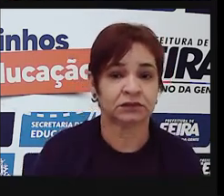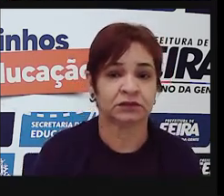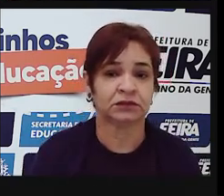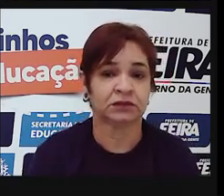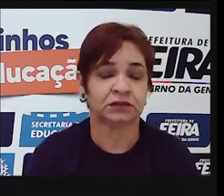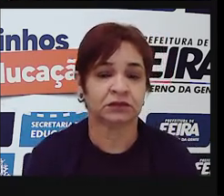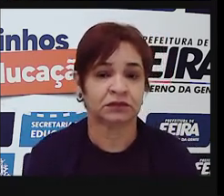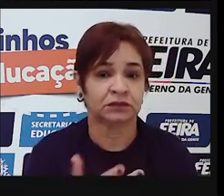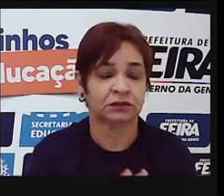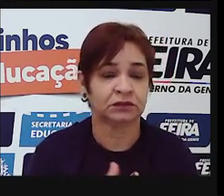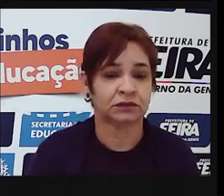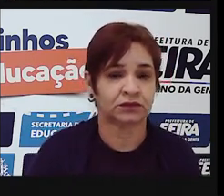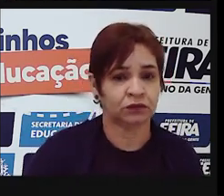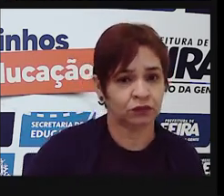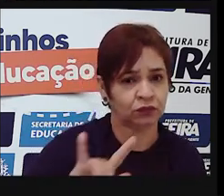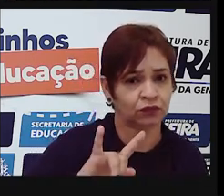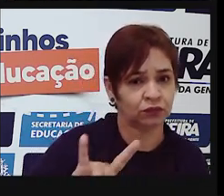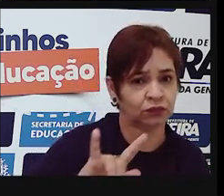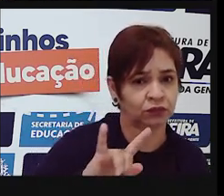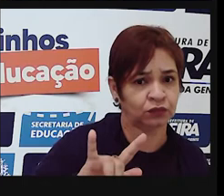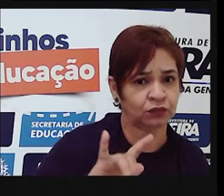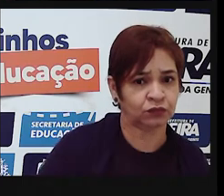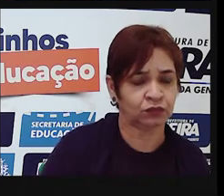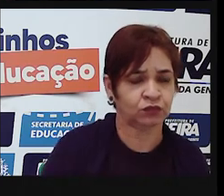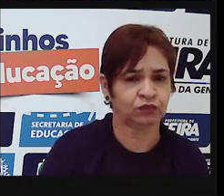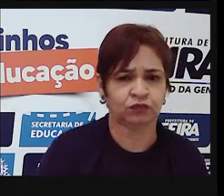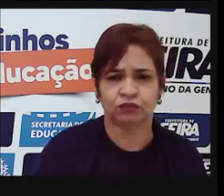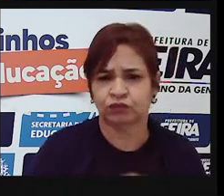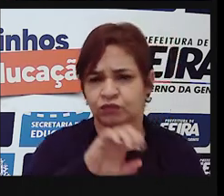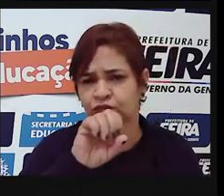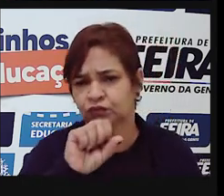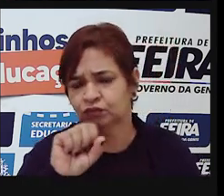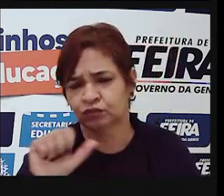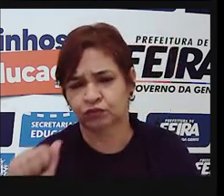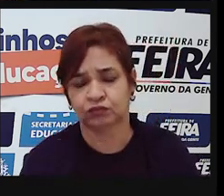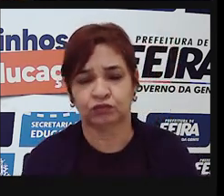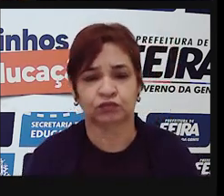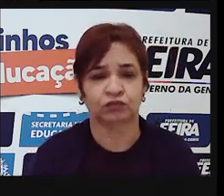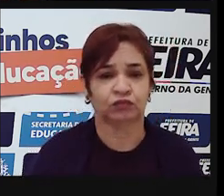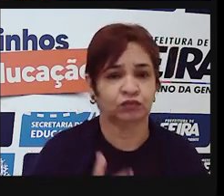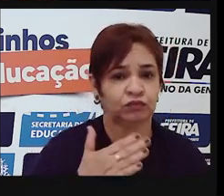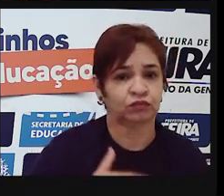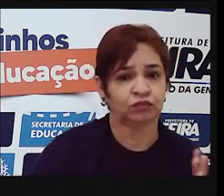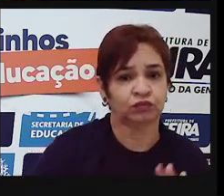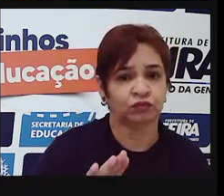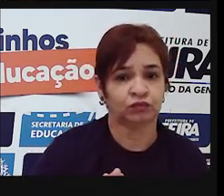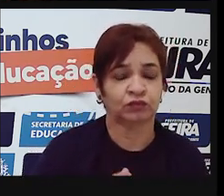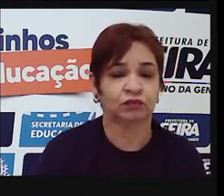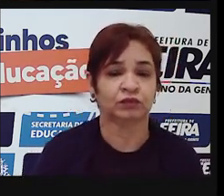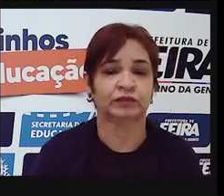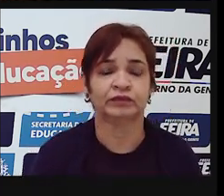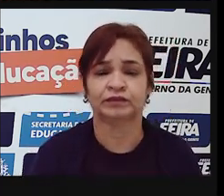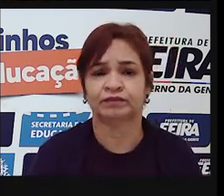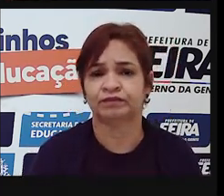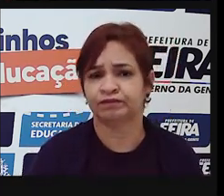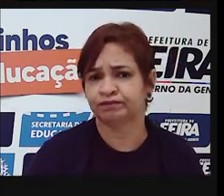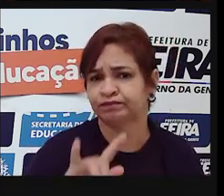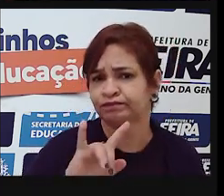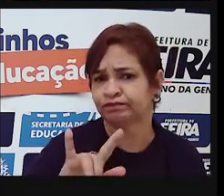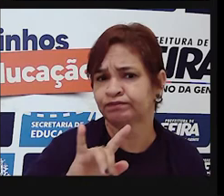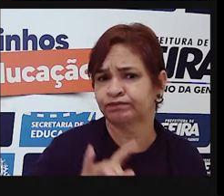samba, rock, jazz, bossa nova, reggae, heavy metal,